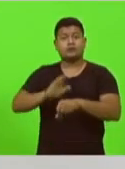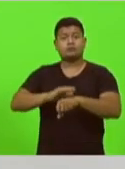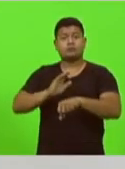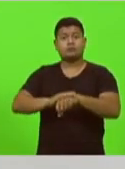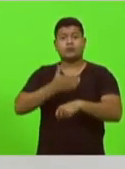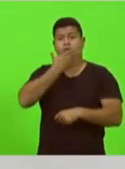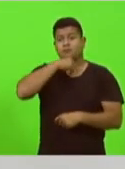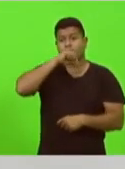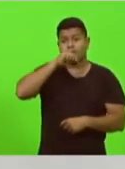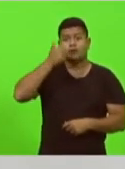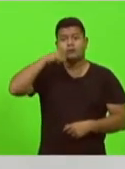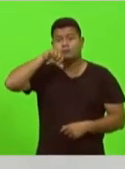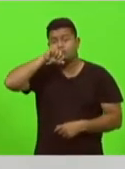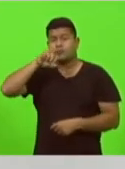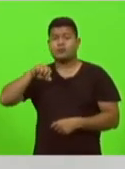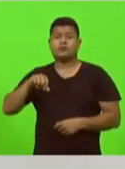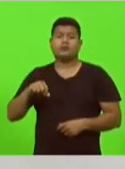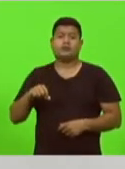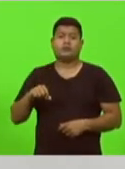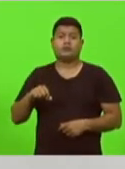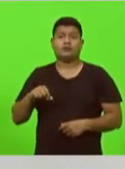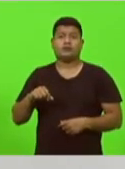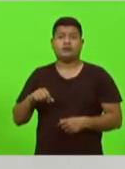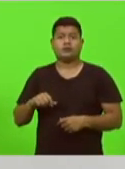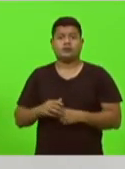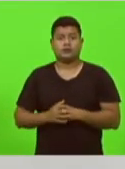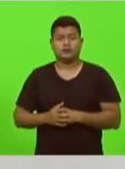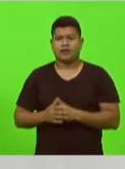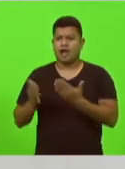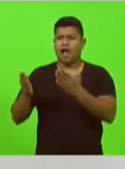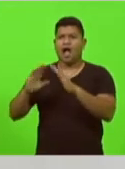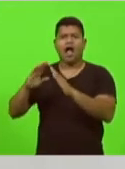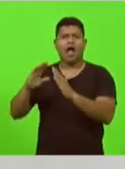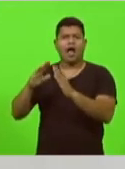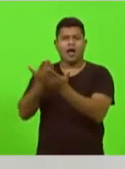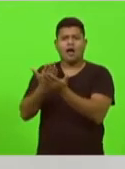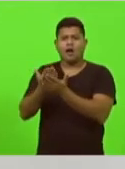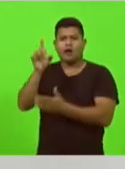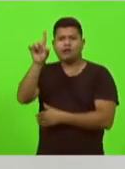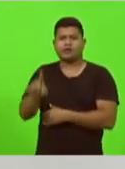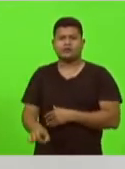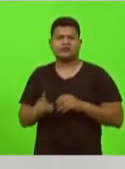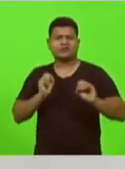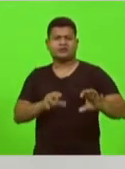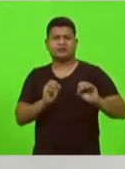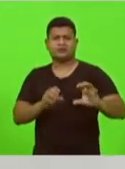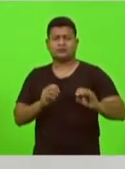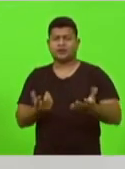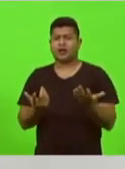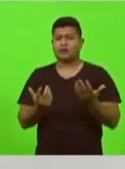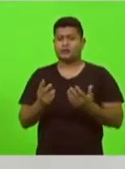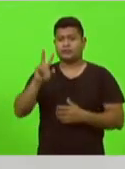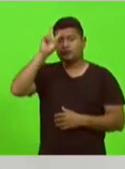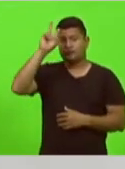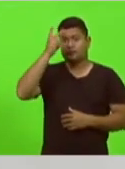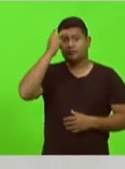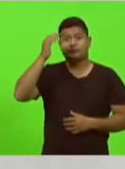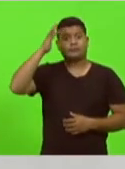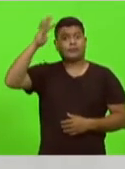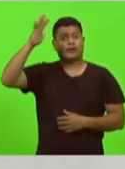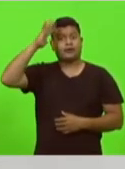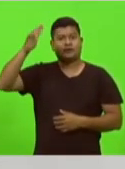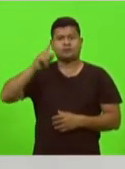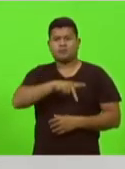casa. E a escola não tem esse direito. Imagina aquele professorzinho militante